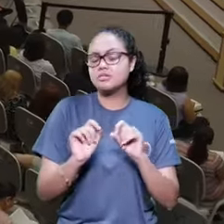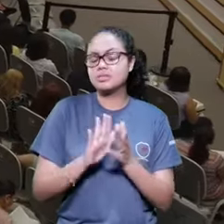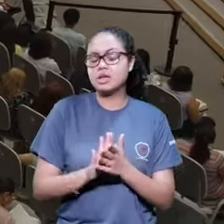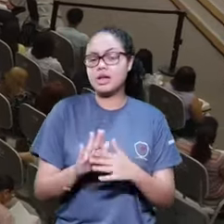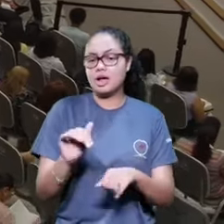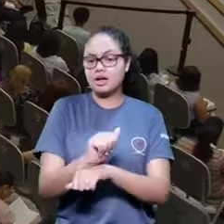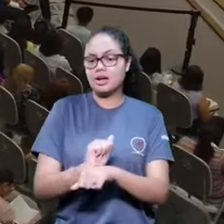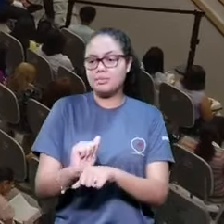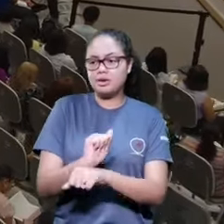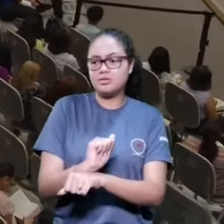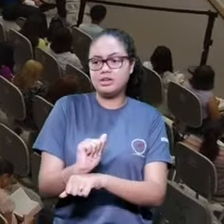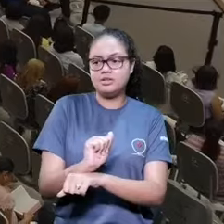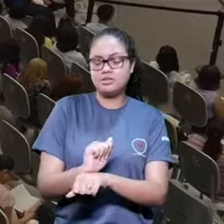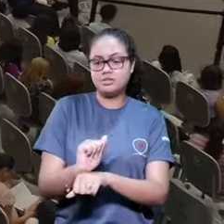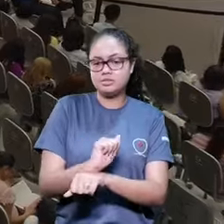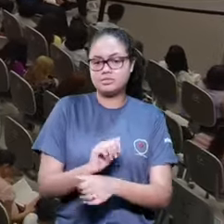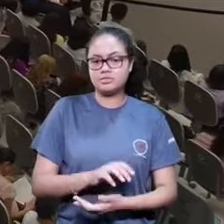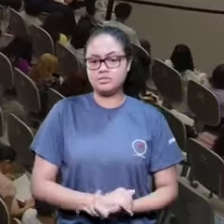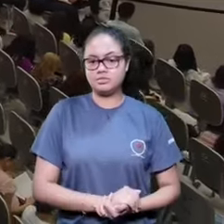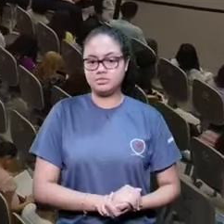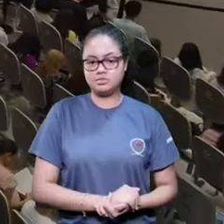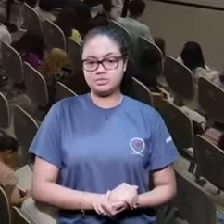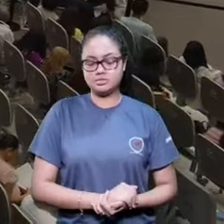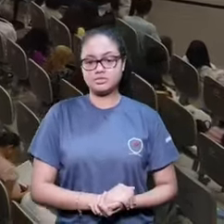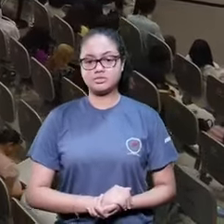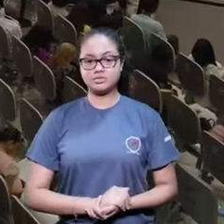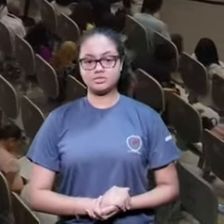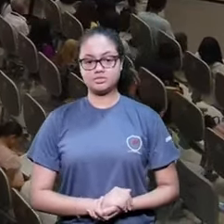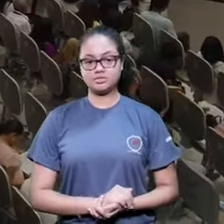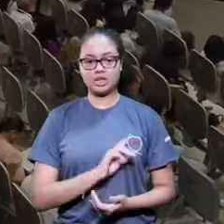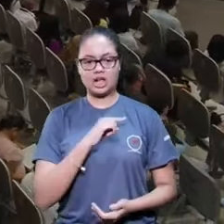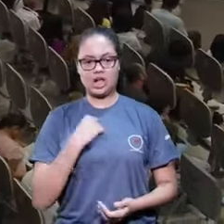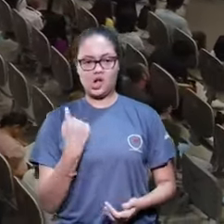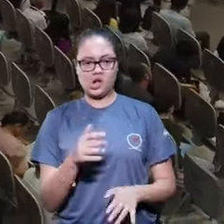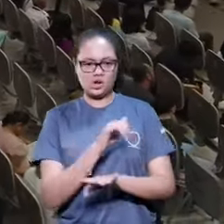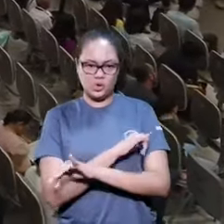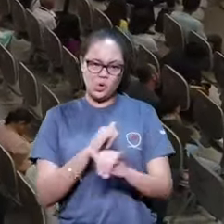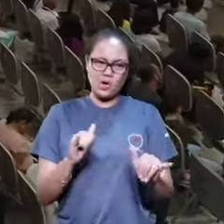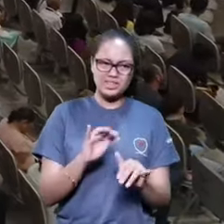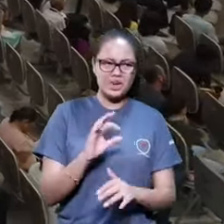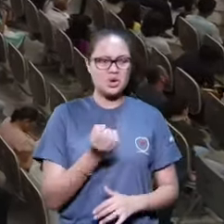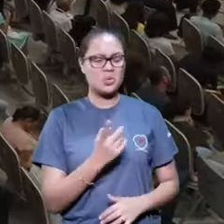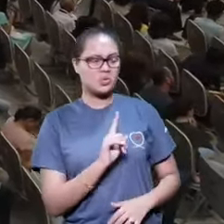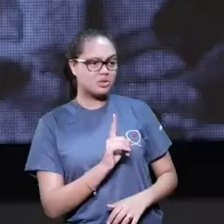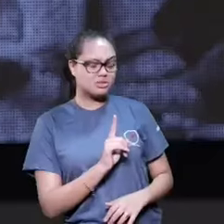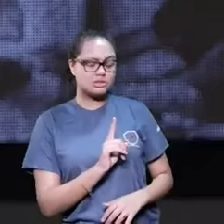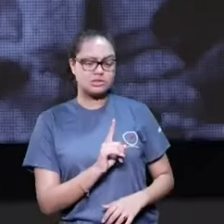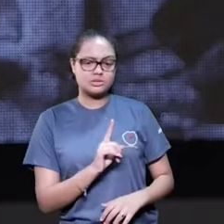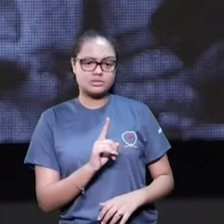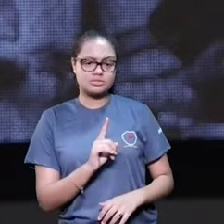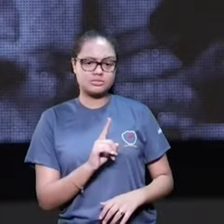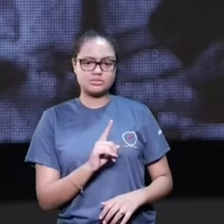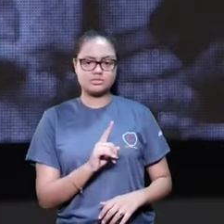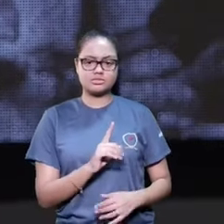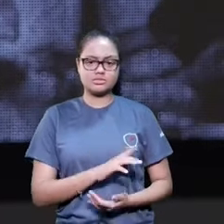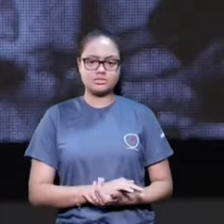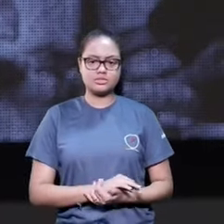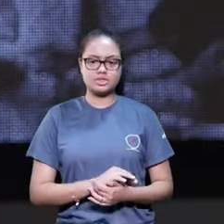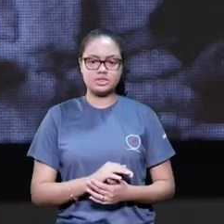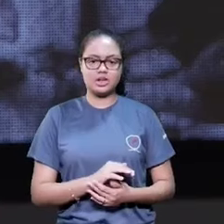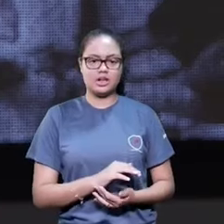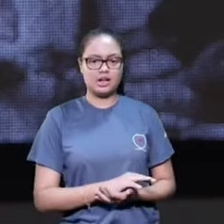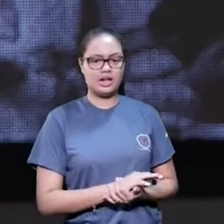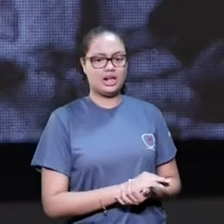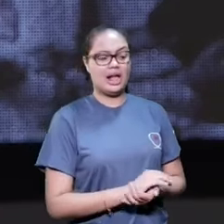Abraão. Lembra um pouquinho depois, ele diz assim, ó. A gente conta para ele ou não conta? Contar o quê, pastor? Que a